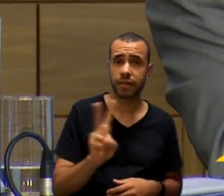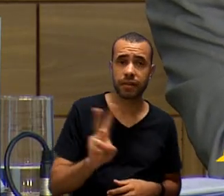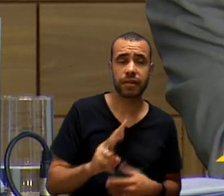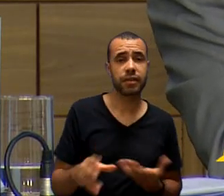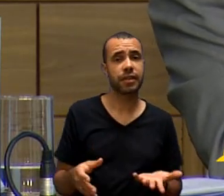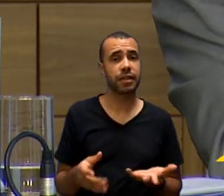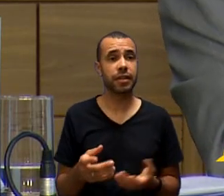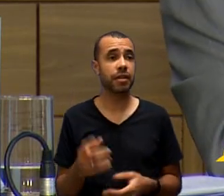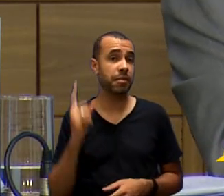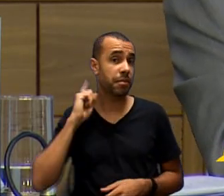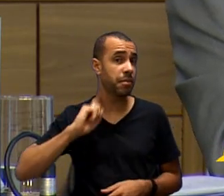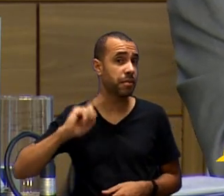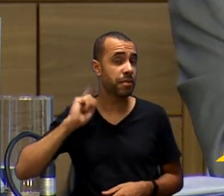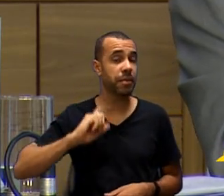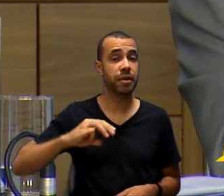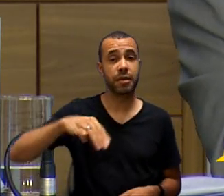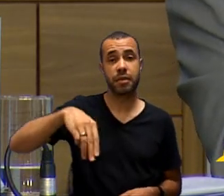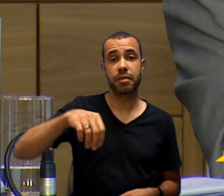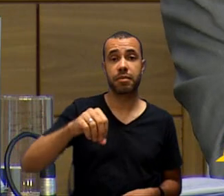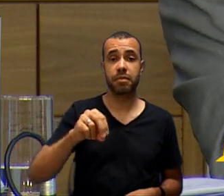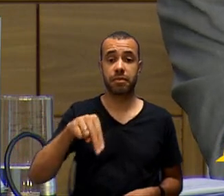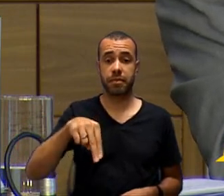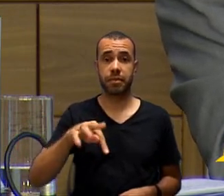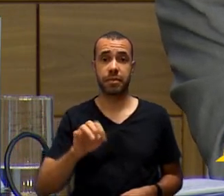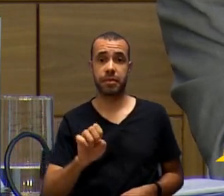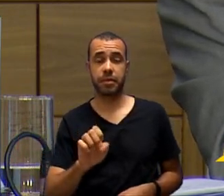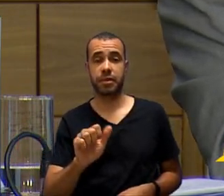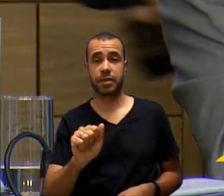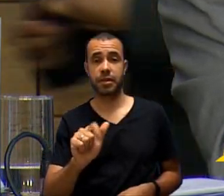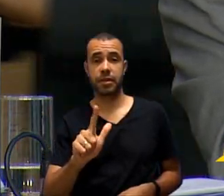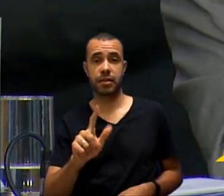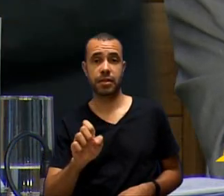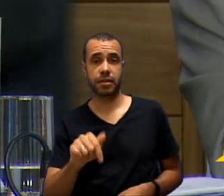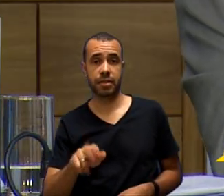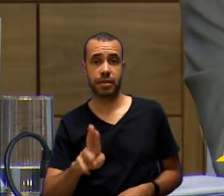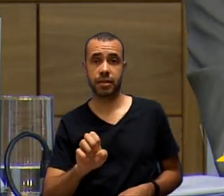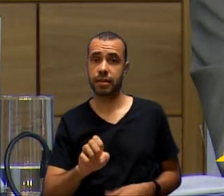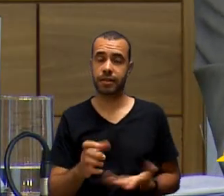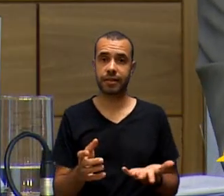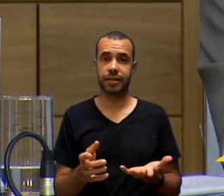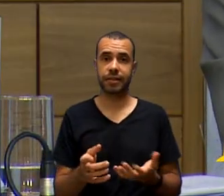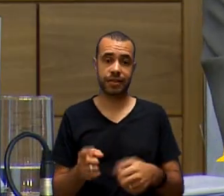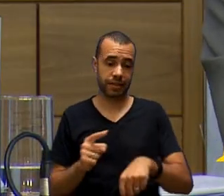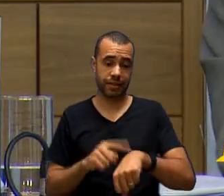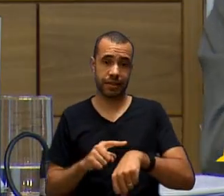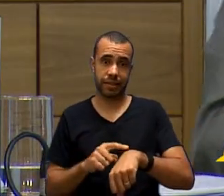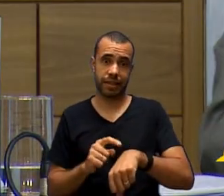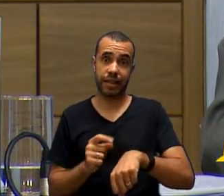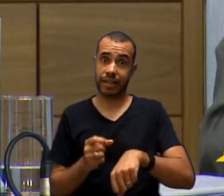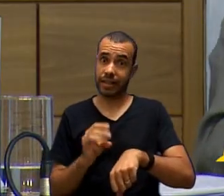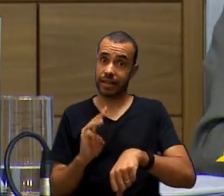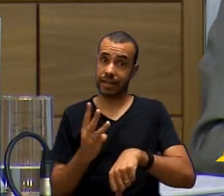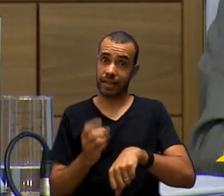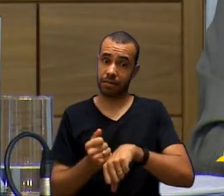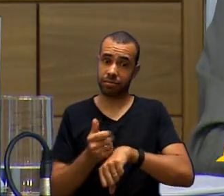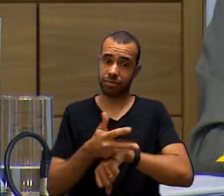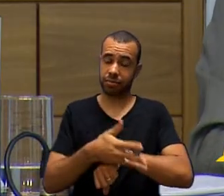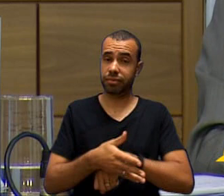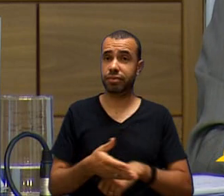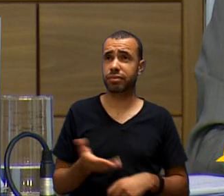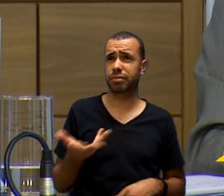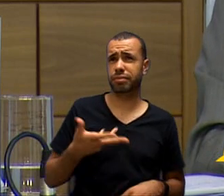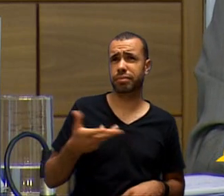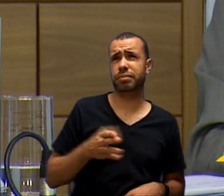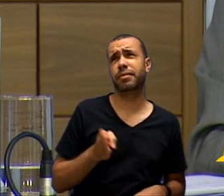de Minas, Monte Alegre. Acordamos 3 horas da manhã na segunda-feira, para chegar em Monte Alegre às 10, cada quilômetro